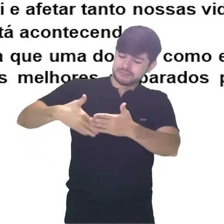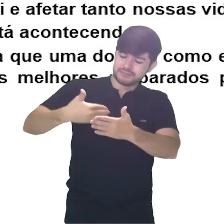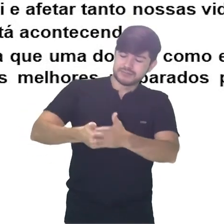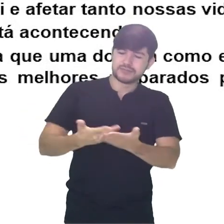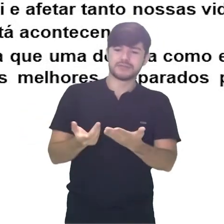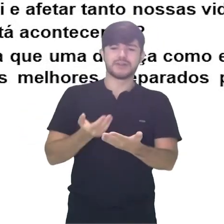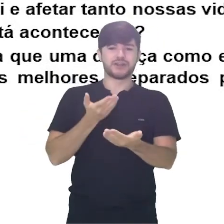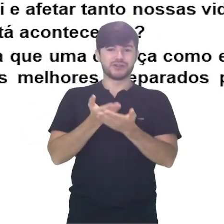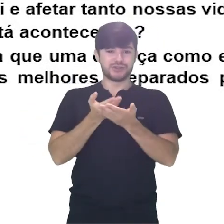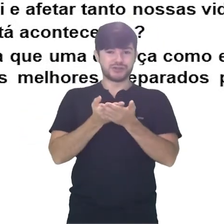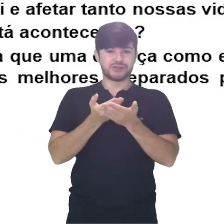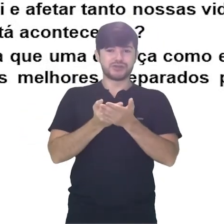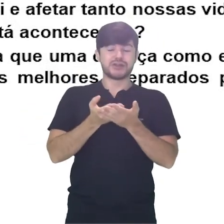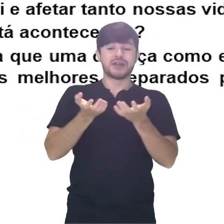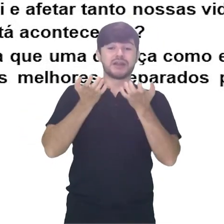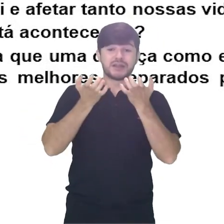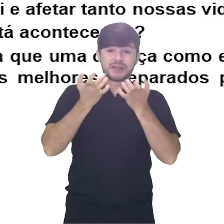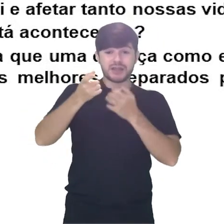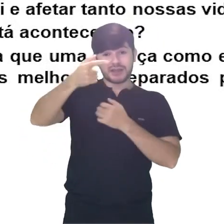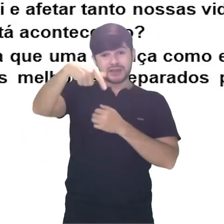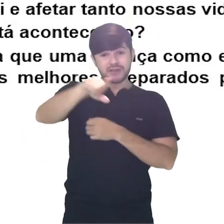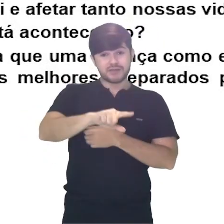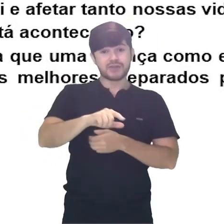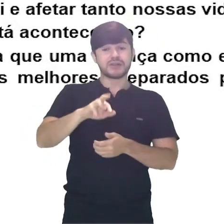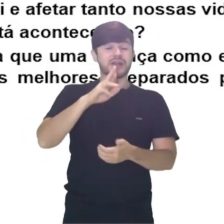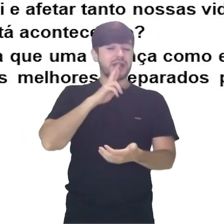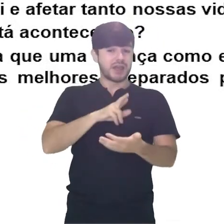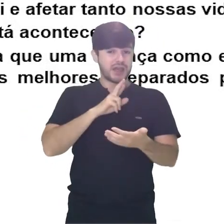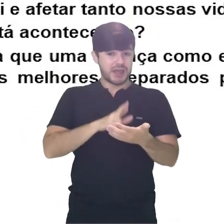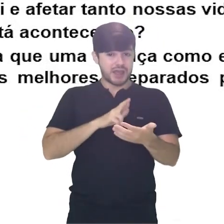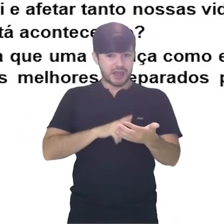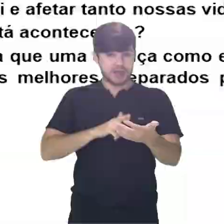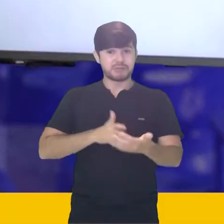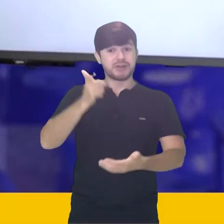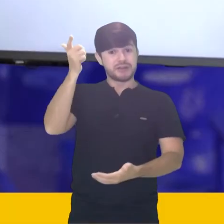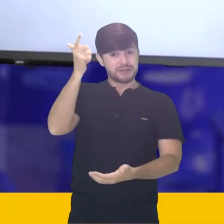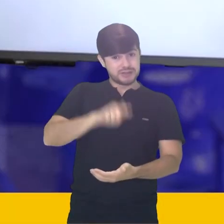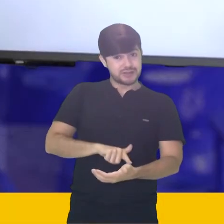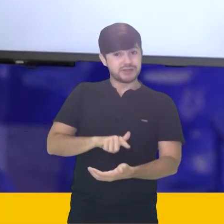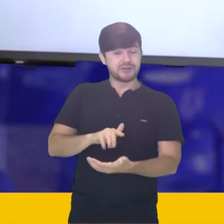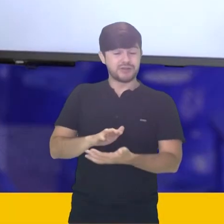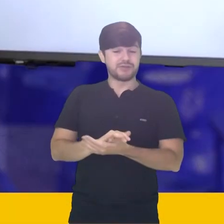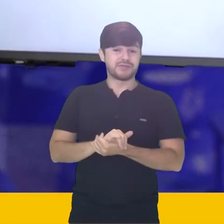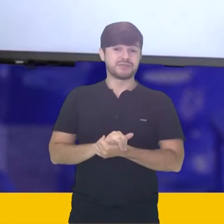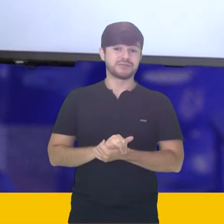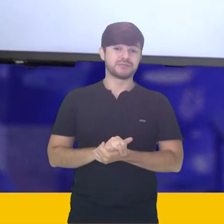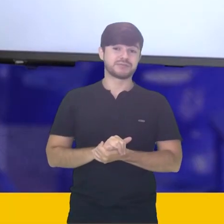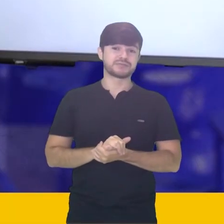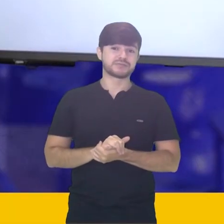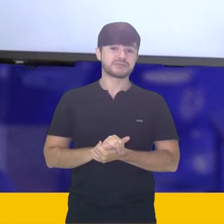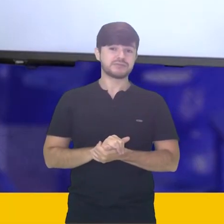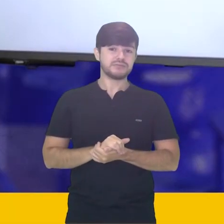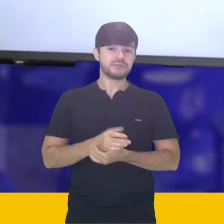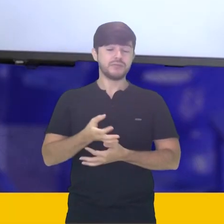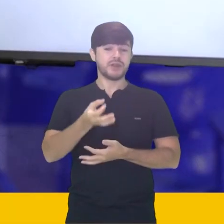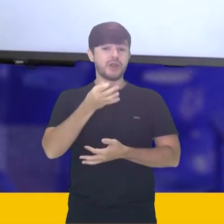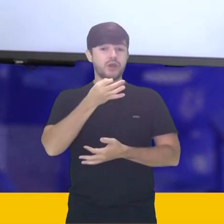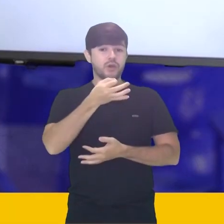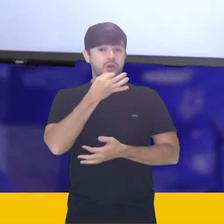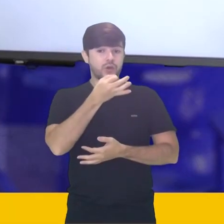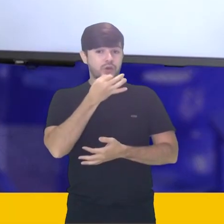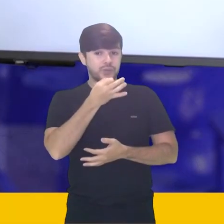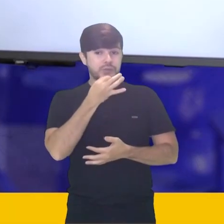essas nossas aulas, eu gostaria que você refizesse essa atividade, tá? Colocando o seu conhecimento